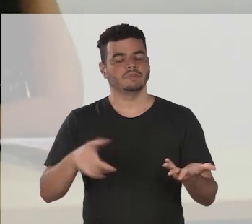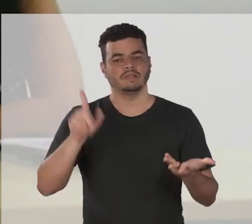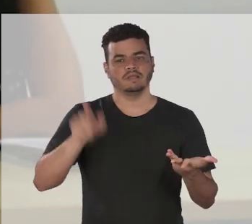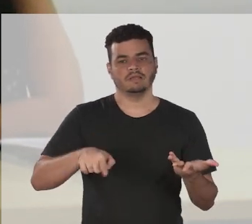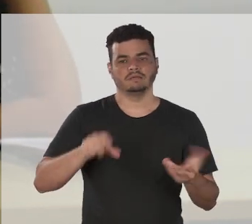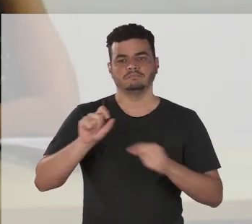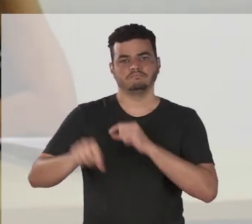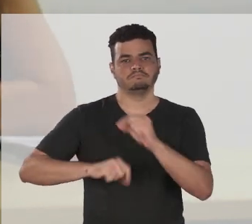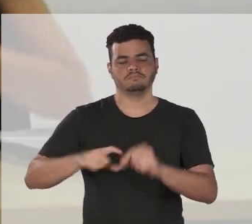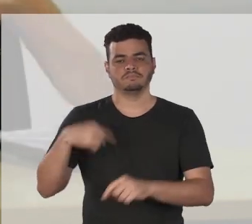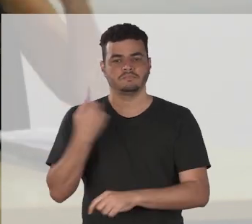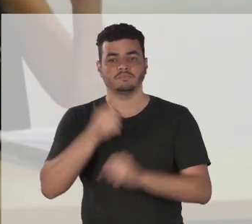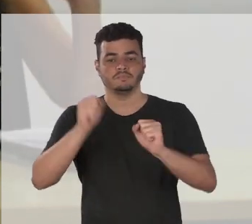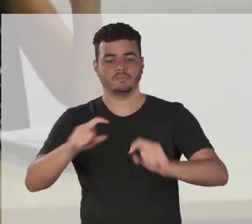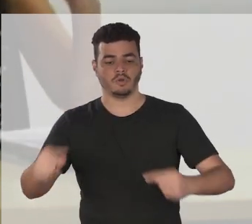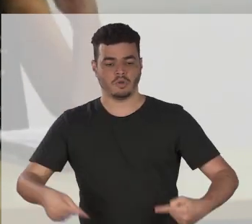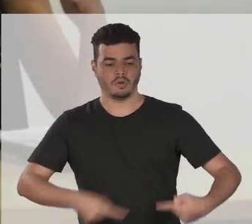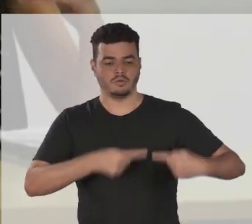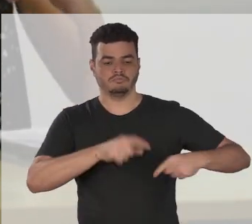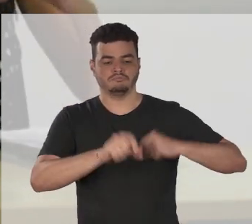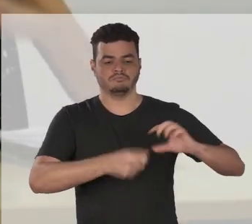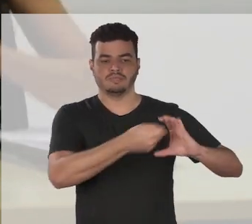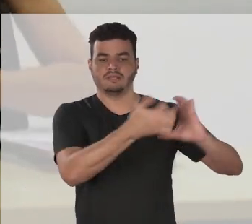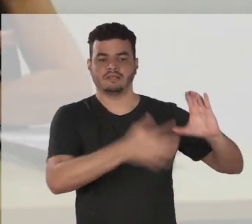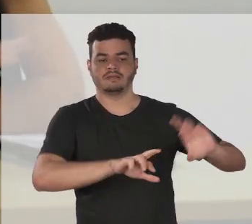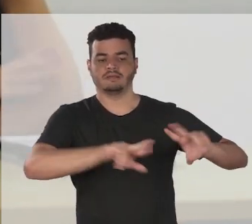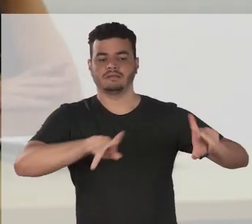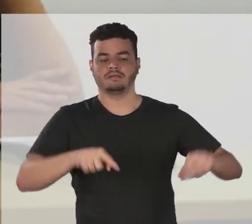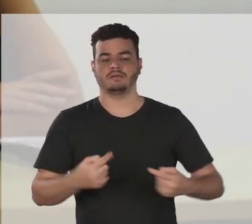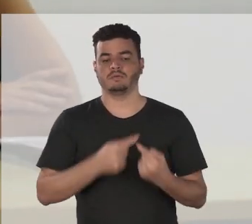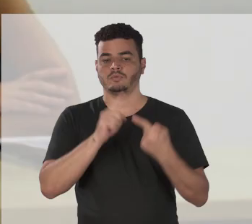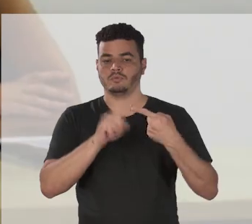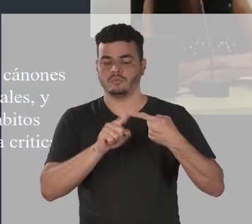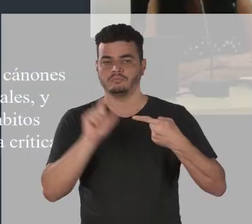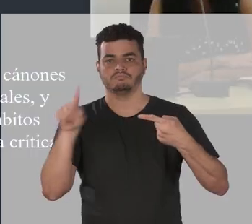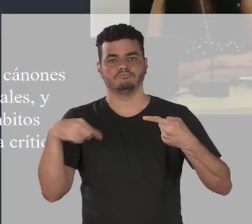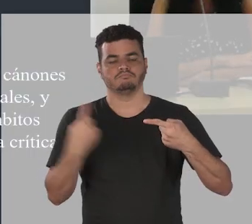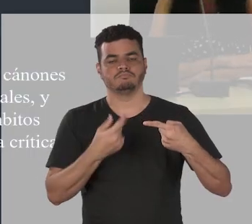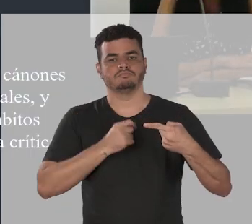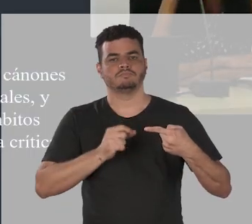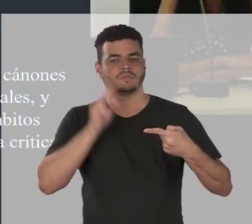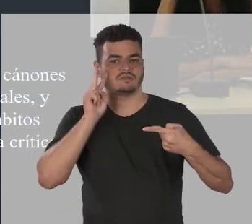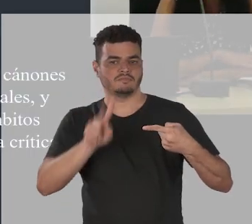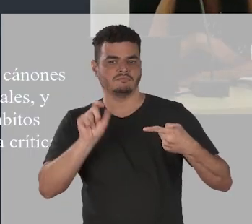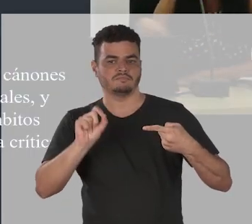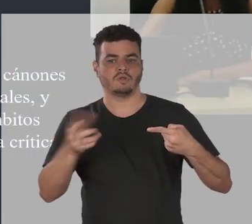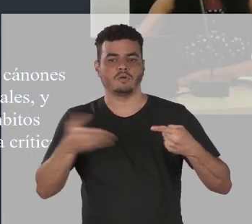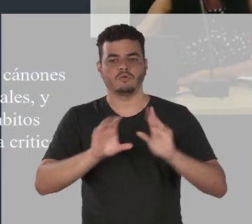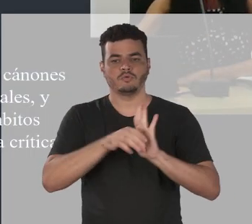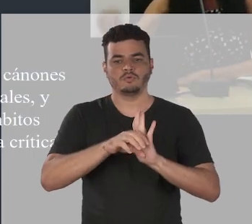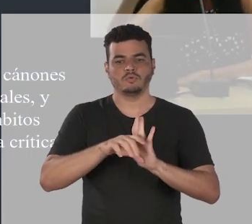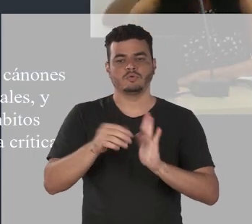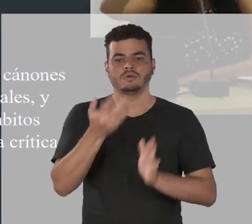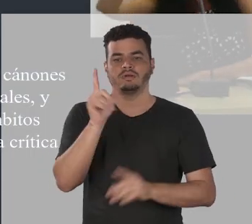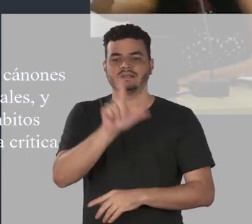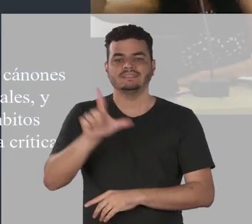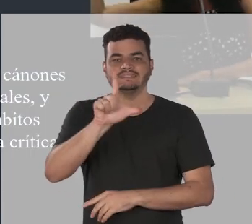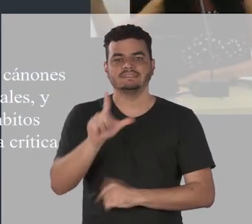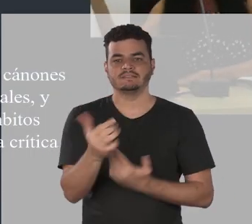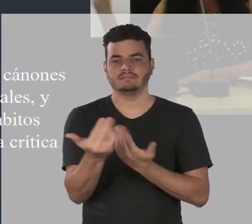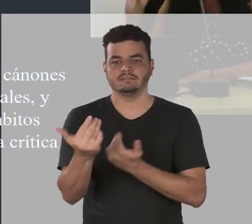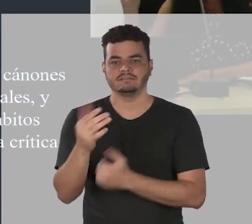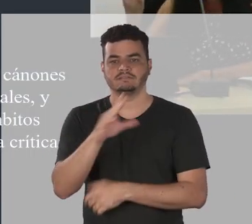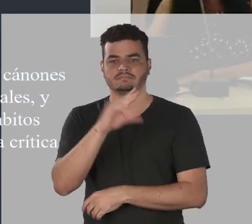bom, nos leva a relacioná-lo com diferentes aspectos. Vamos ver as concepções de literatura infantil e juvenil.